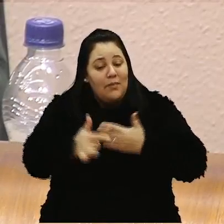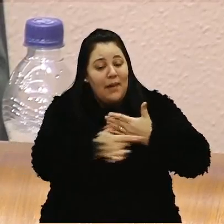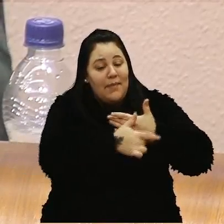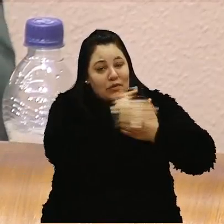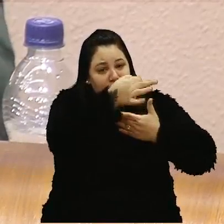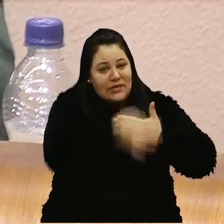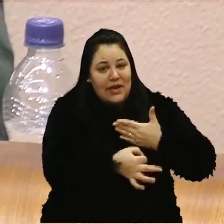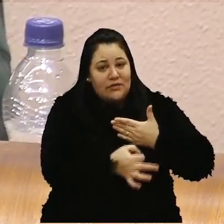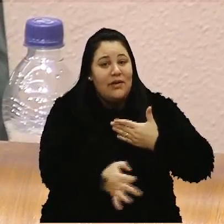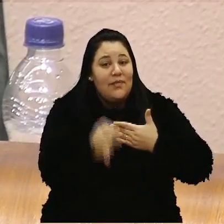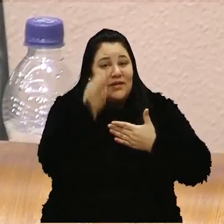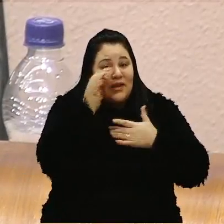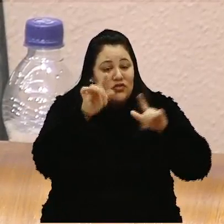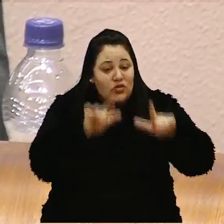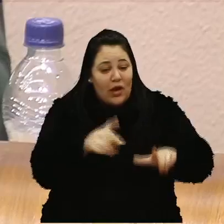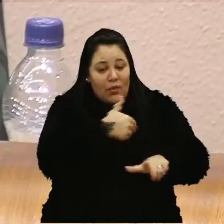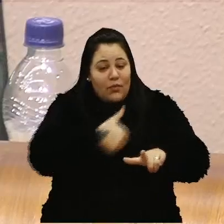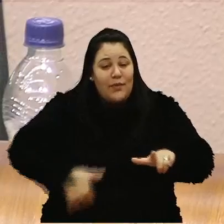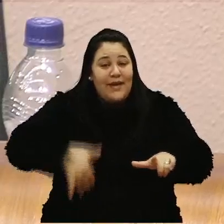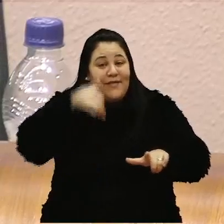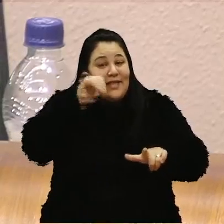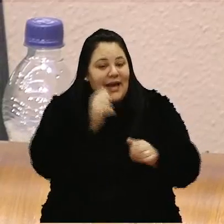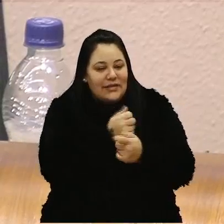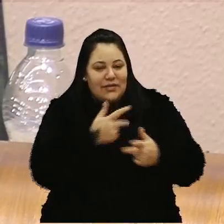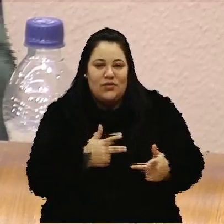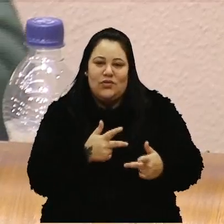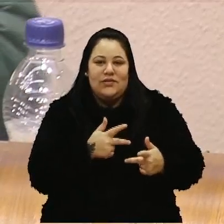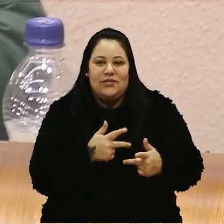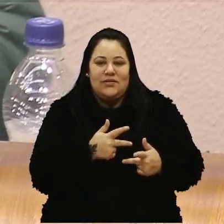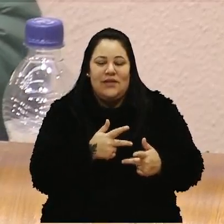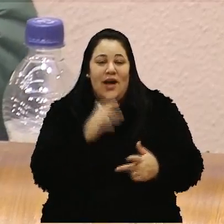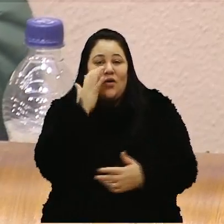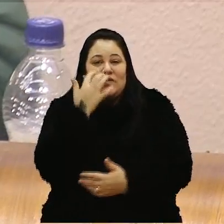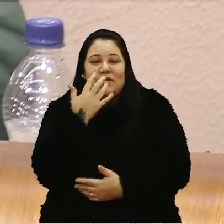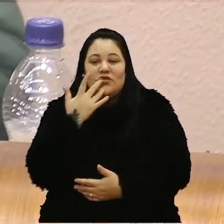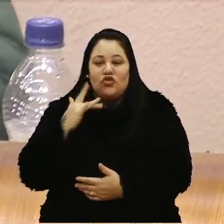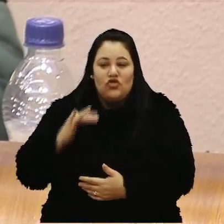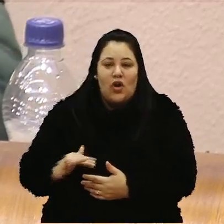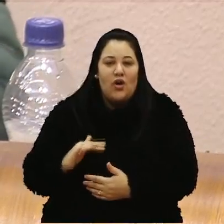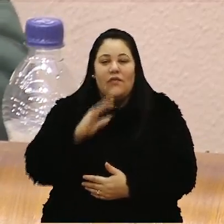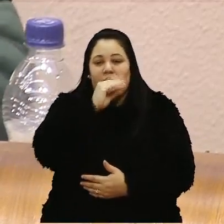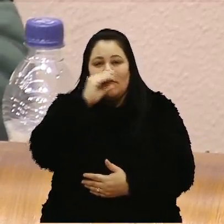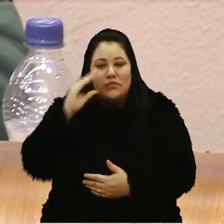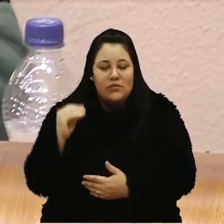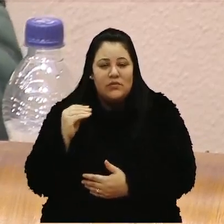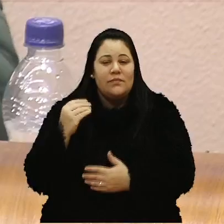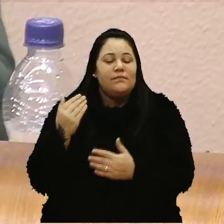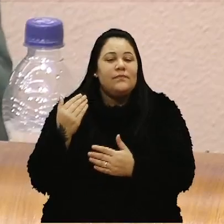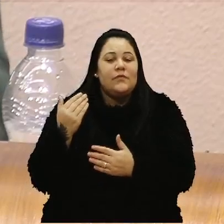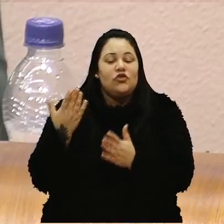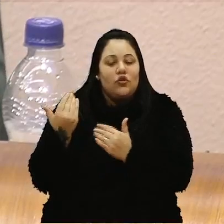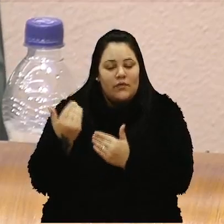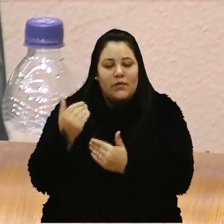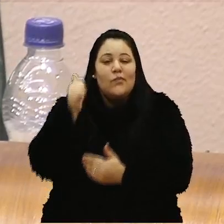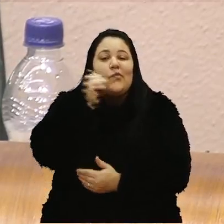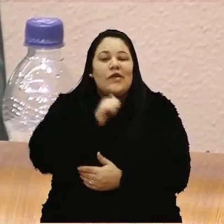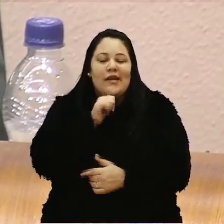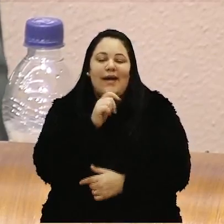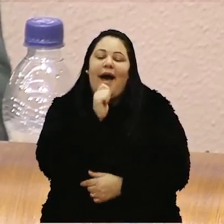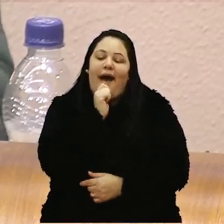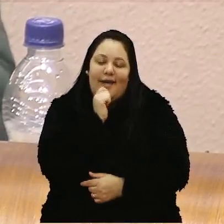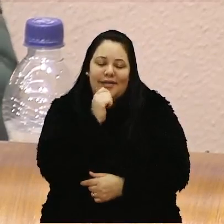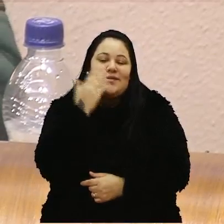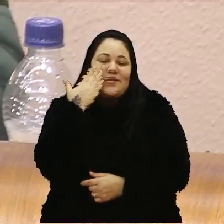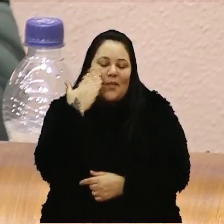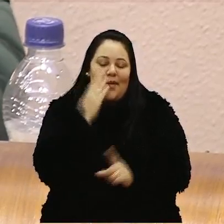e prevenir para que essas coisas não aconteçam com as nossas crianças, com as nossas adolescentes, mulheres, enfim, com qualquer pessoa. Mas a gente sabe que as meninas ainda sofrem muito isso.